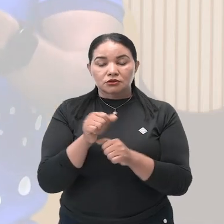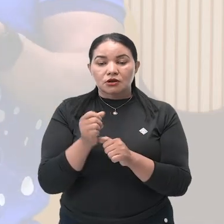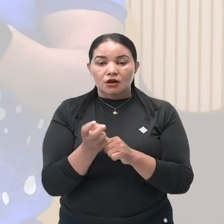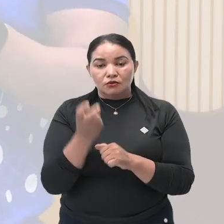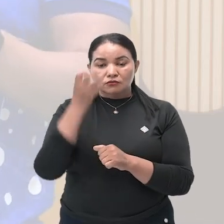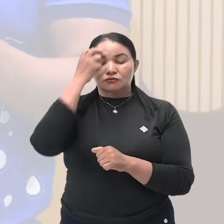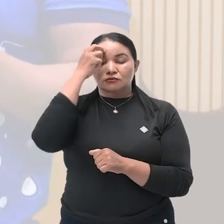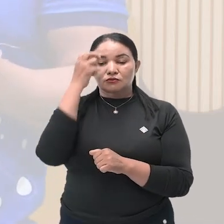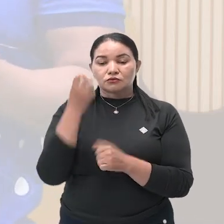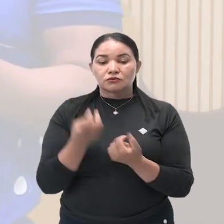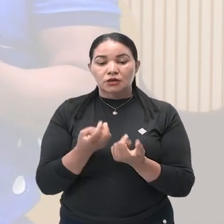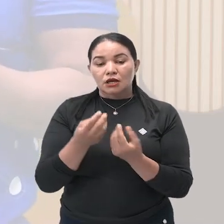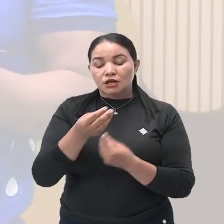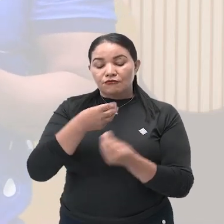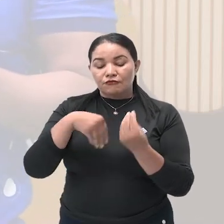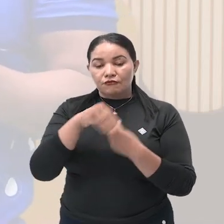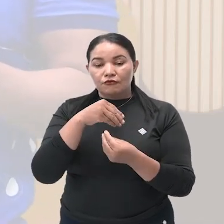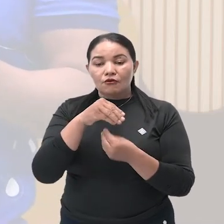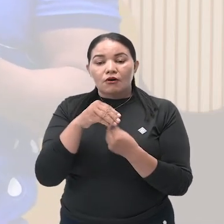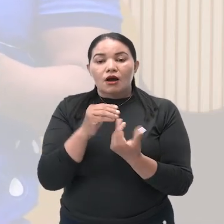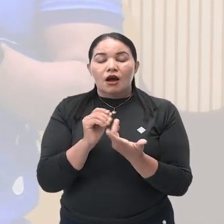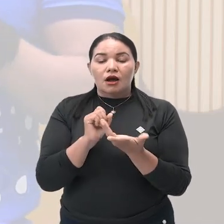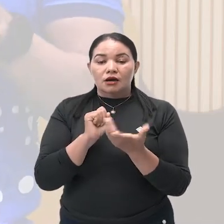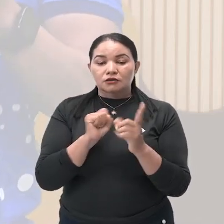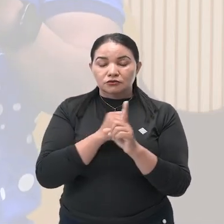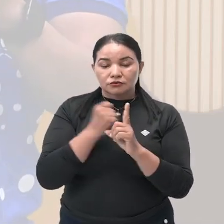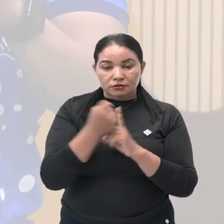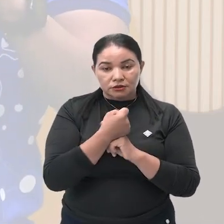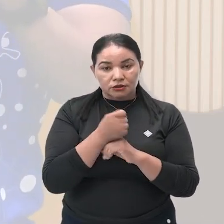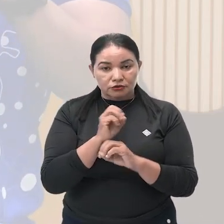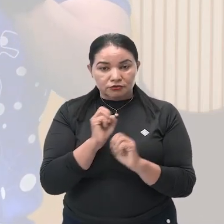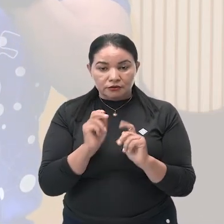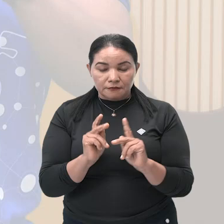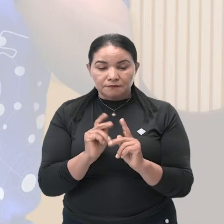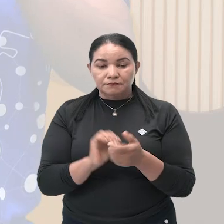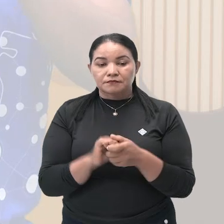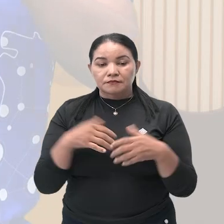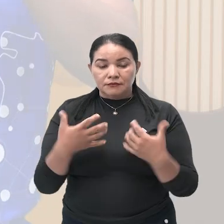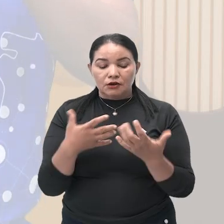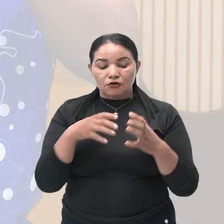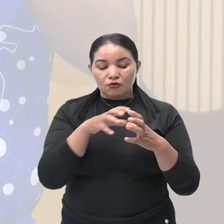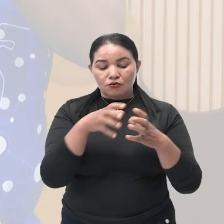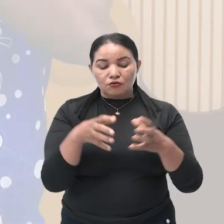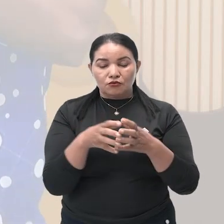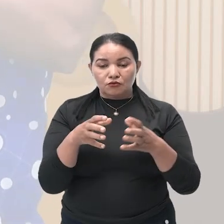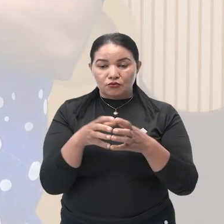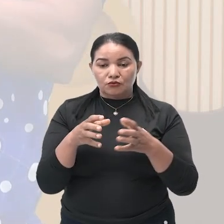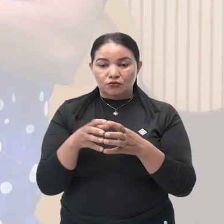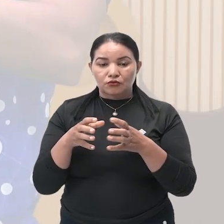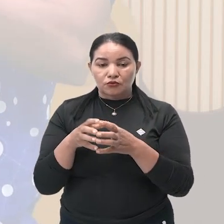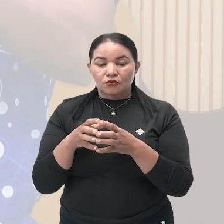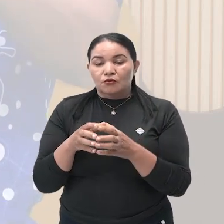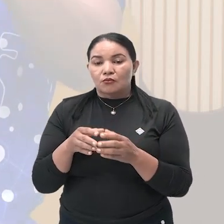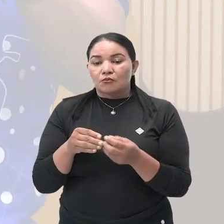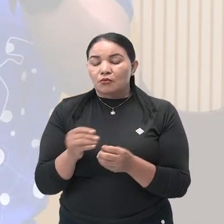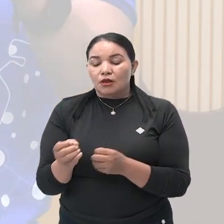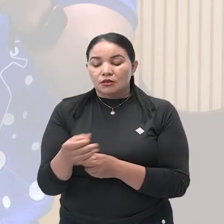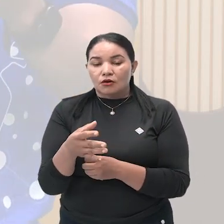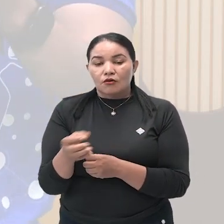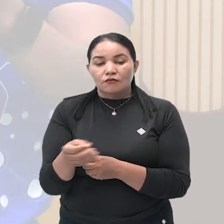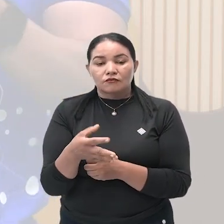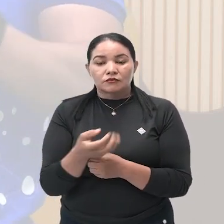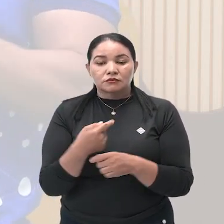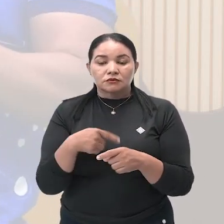que envolvem a nossa sociedade, tá certo? Então, a partir daí, esses movimentos eles são chamados de novos movimentos sociais ou